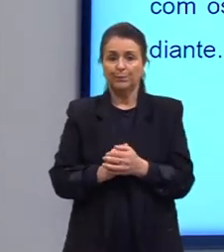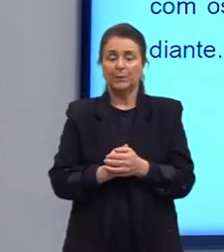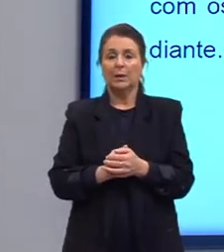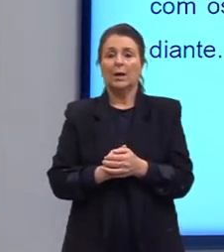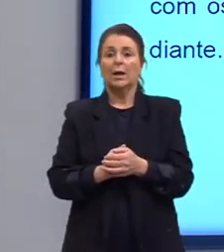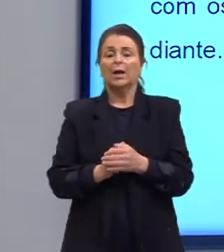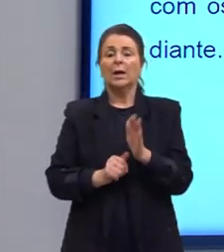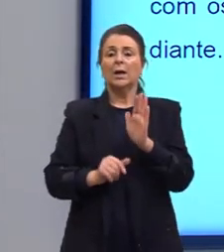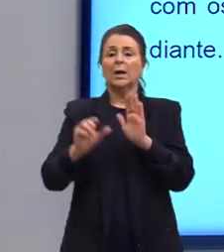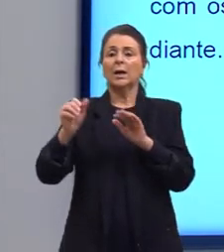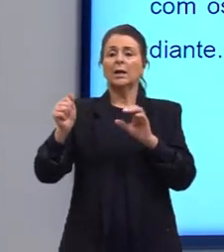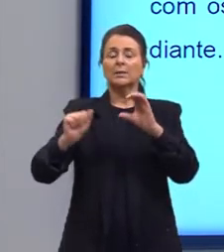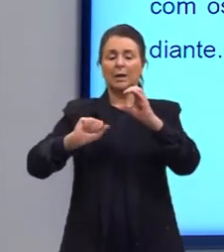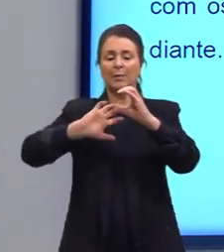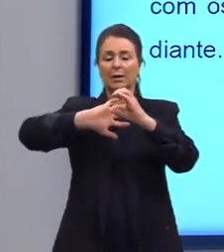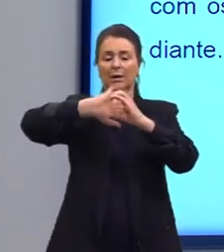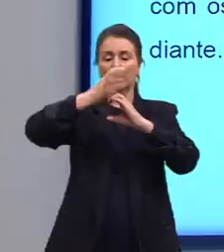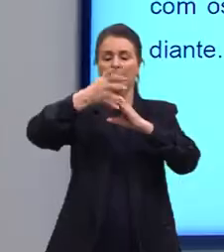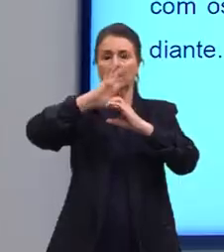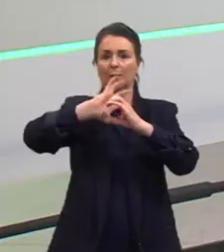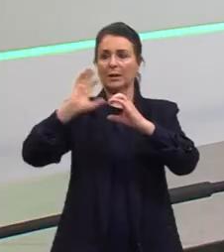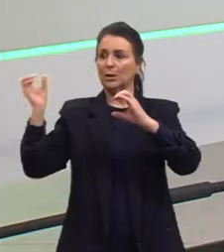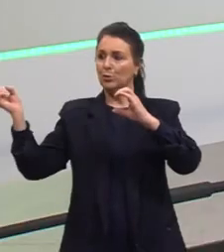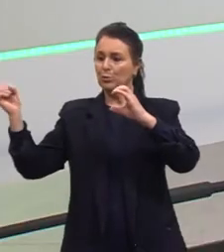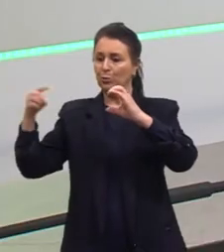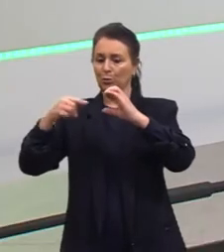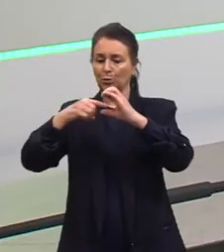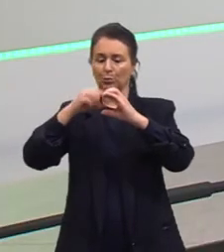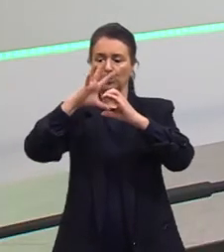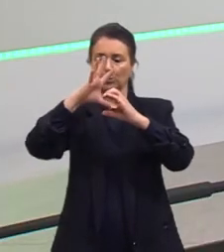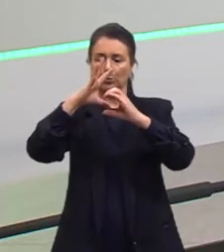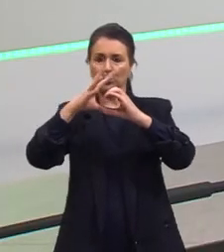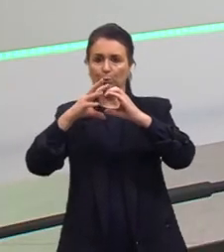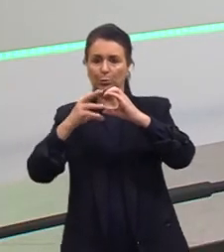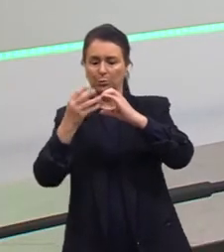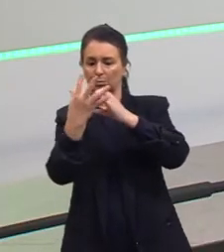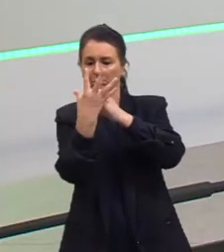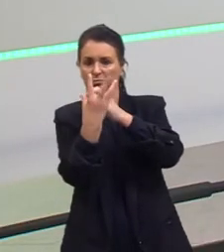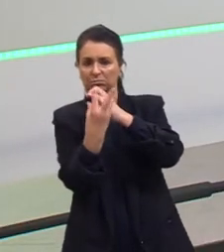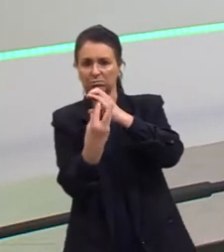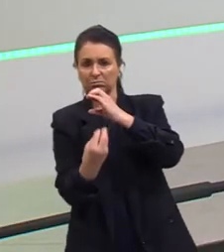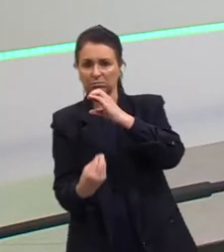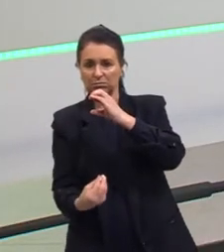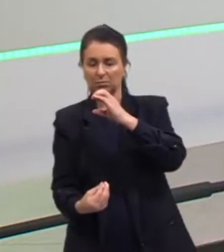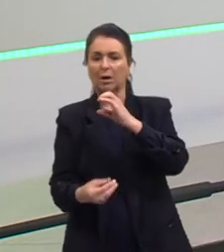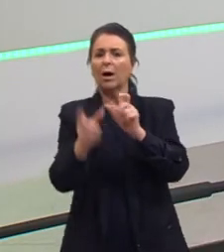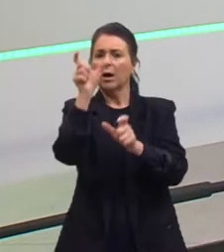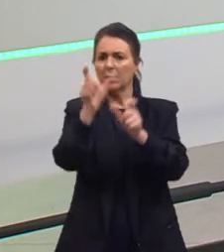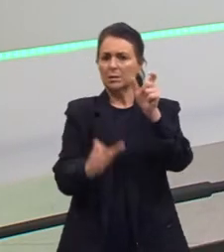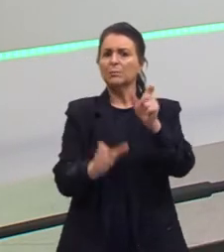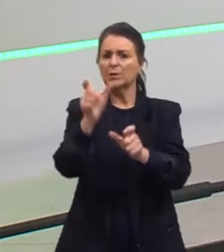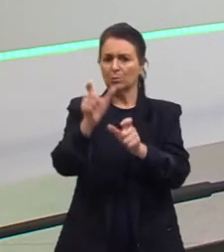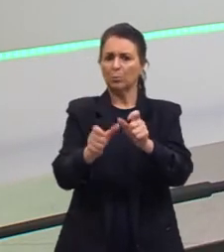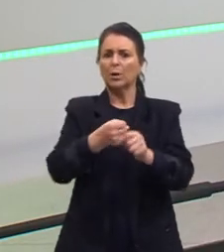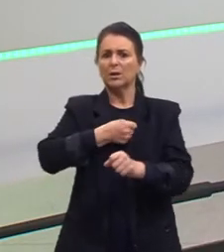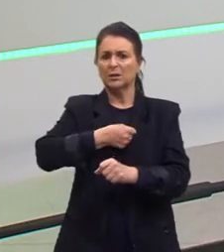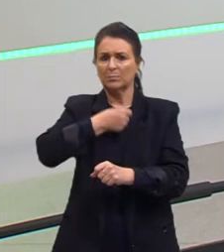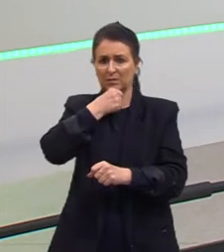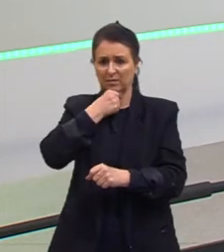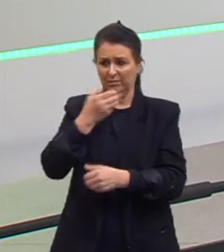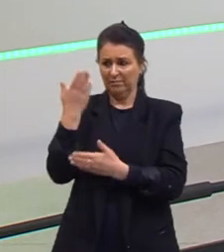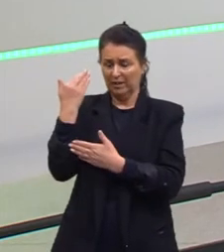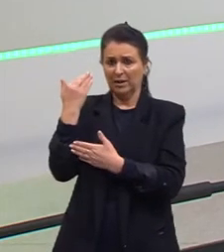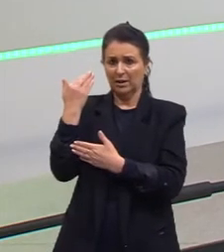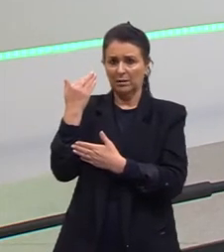degrada a camada de ozônio certamente principalmente pessoal mais antigo né deve ter ouvido falar vocês também